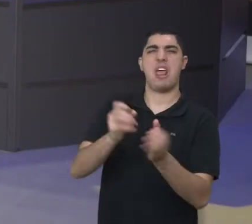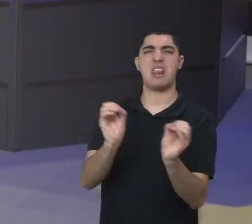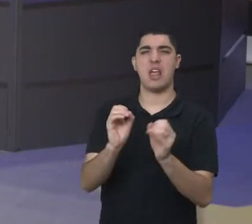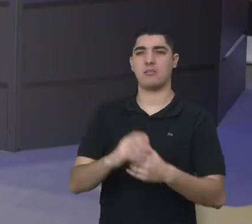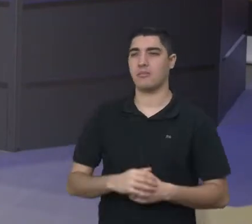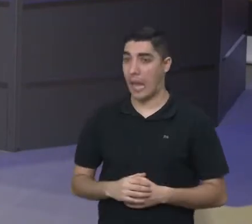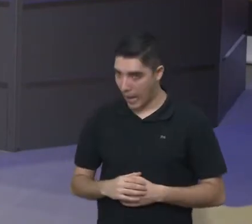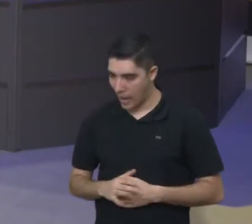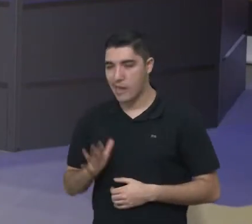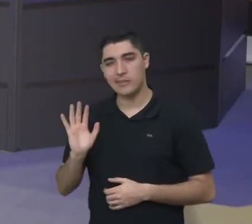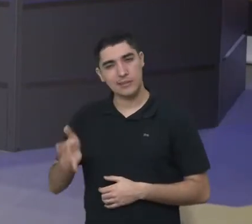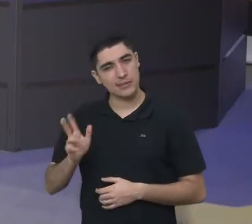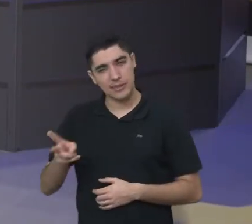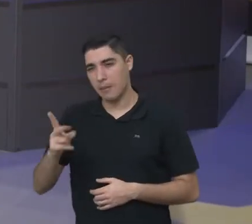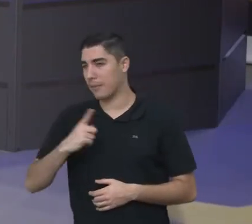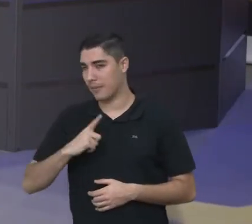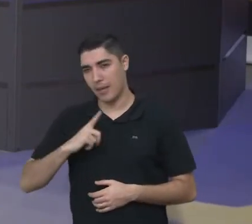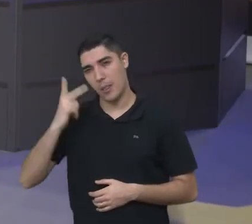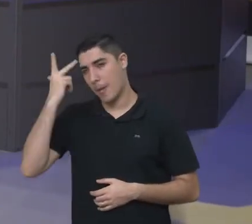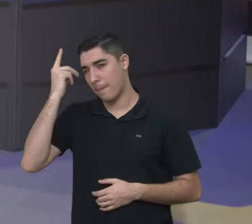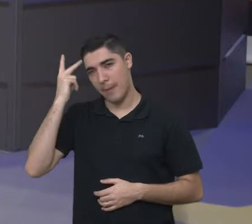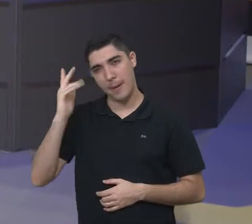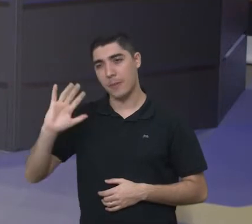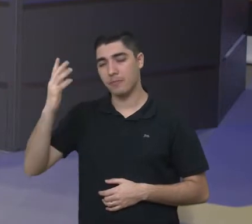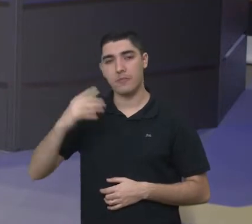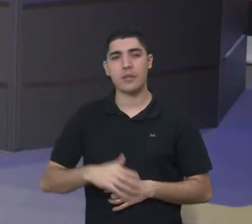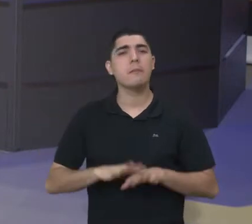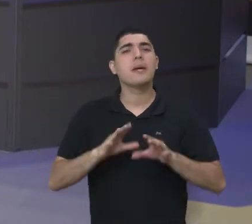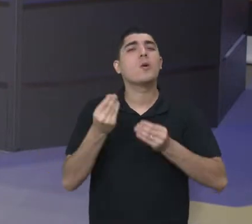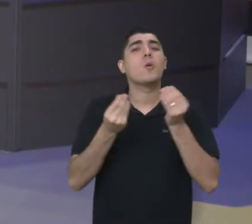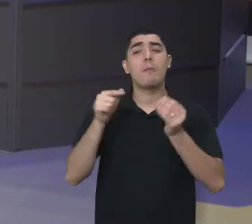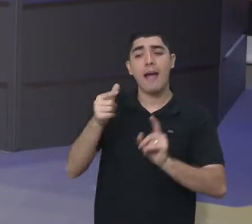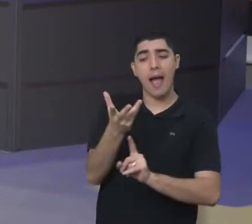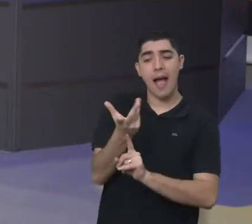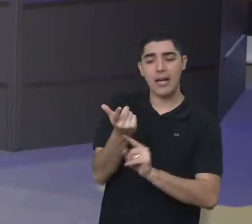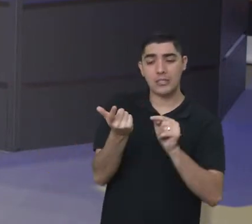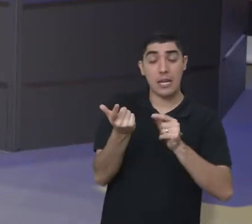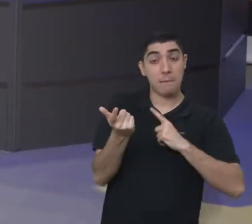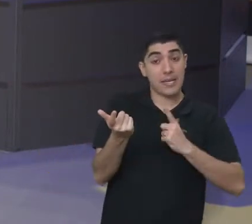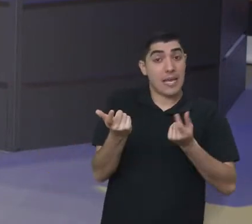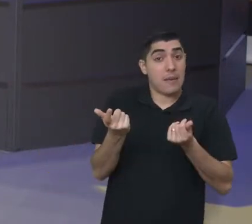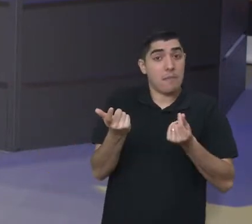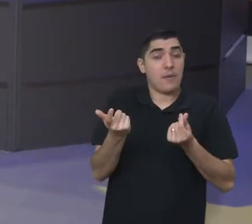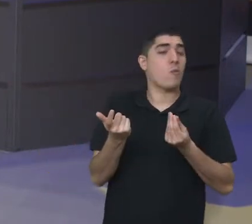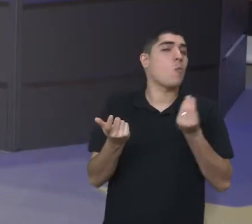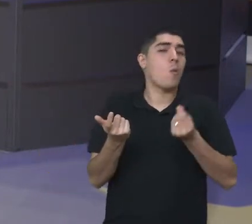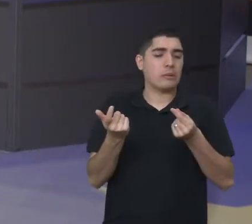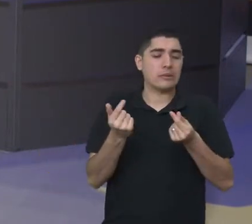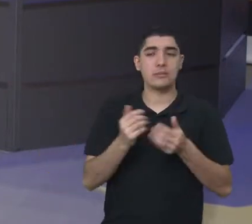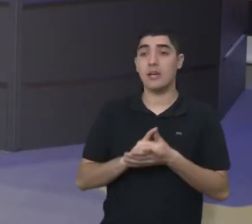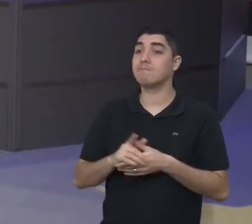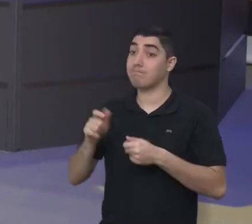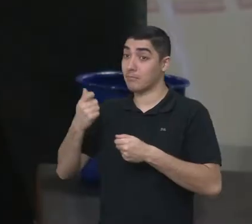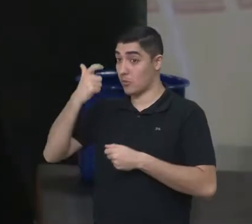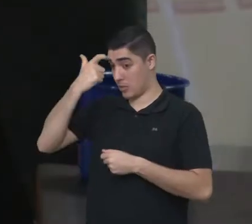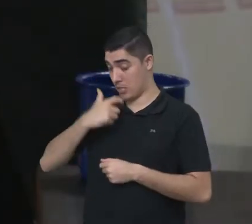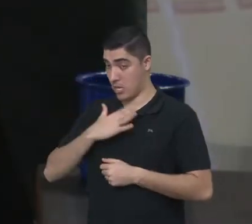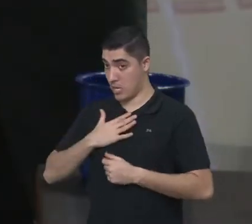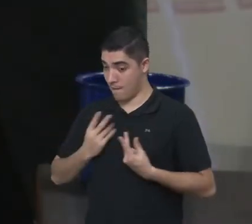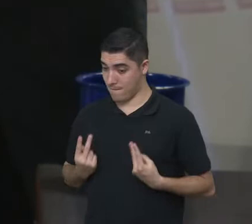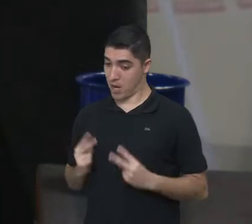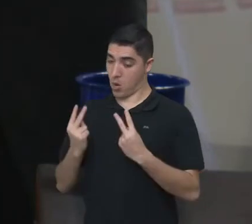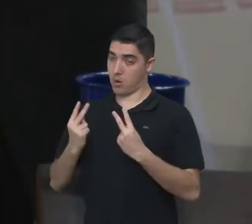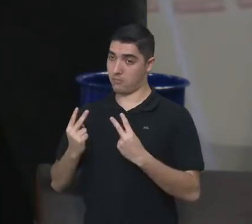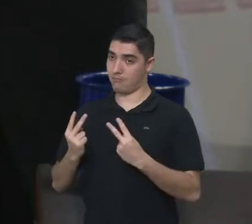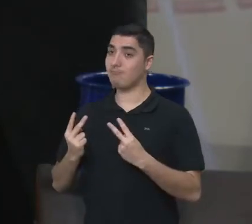quero. Precifica. Sério, cara? E como que dá preço na arte? Você tem que se valorizar, né? Se você não se valorizar, ninguém vai